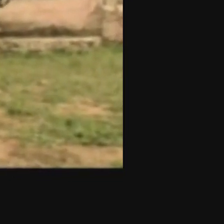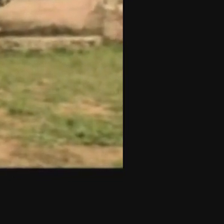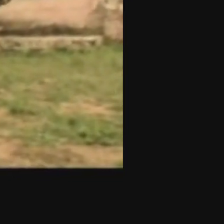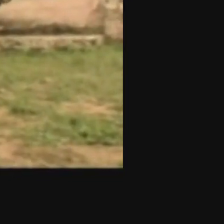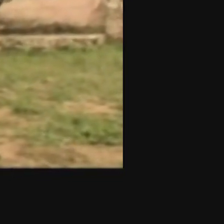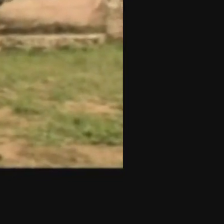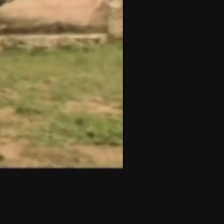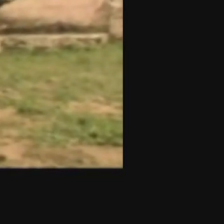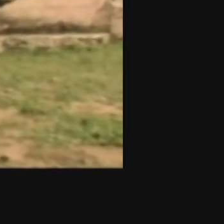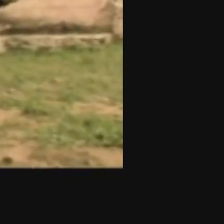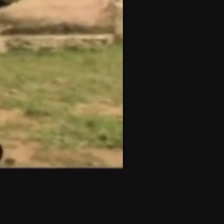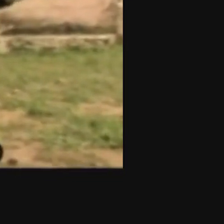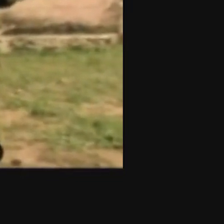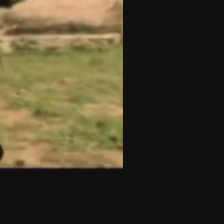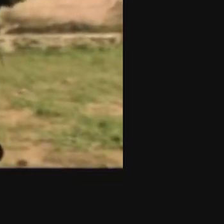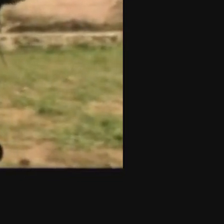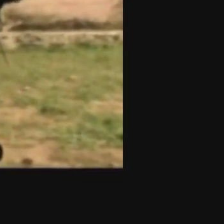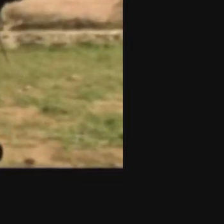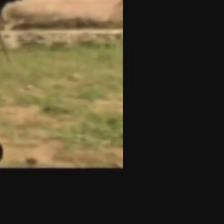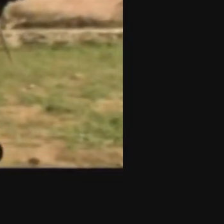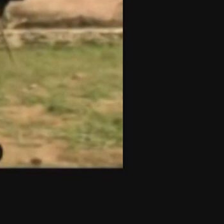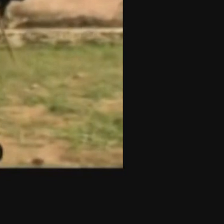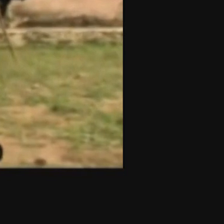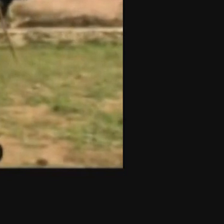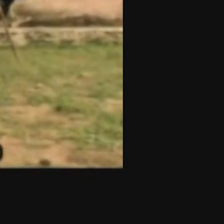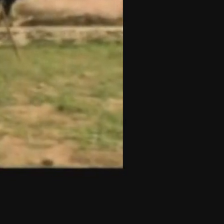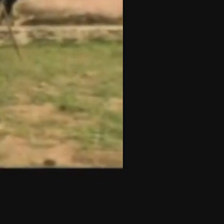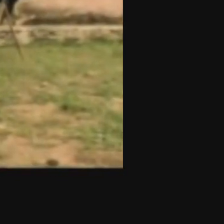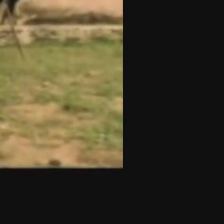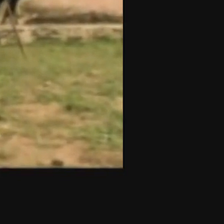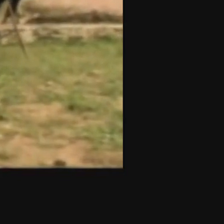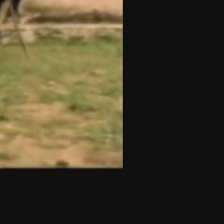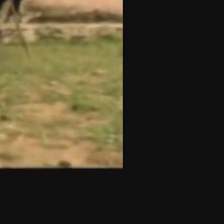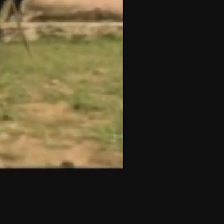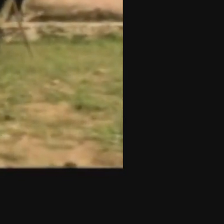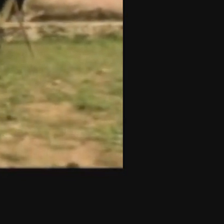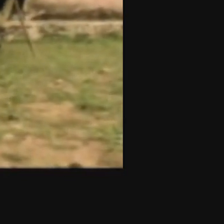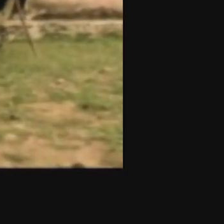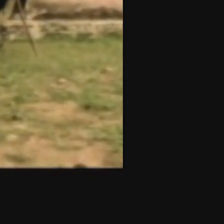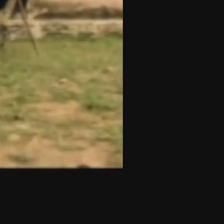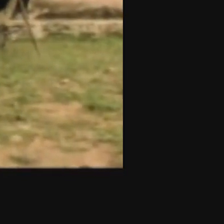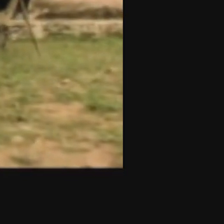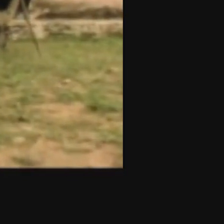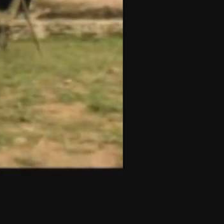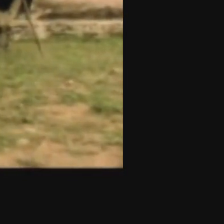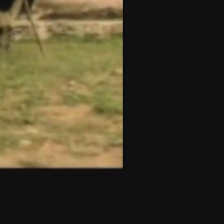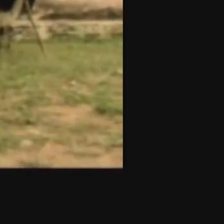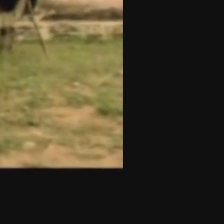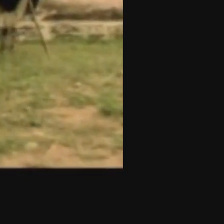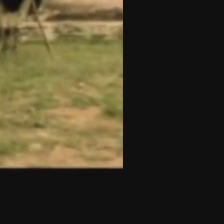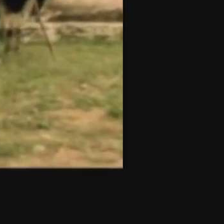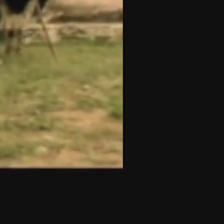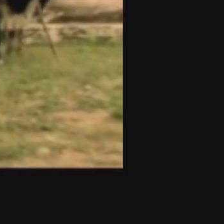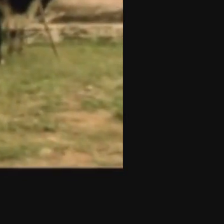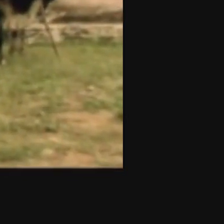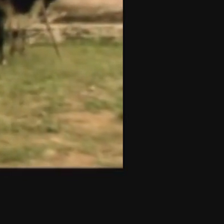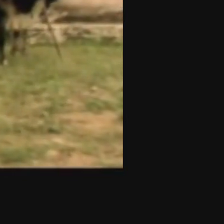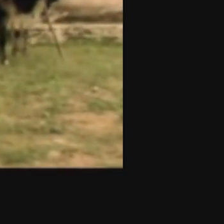a poesia vem, e que quando ele fez o mundo, fez poesia também.